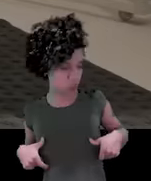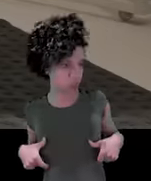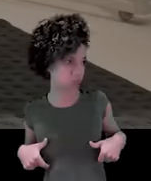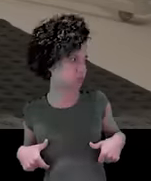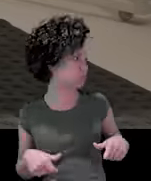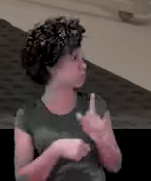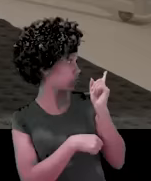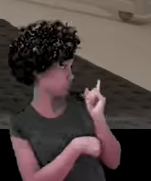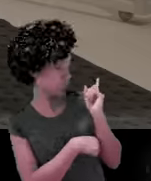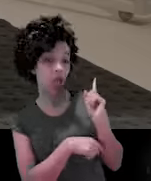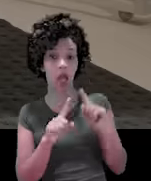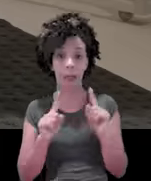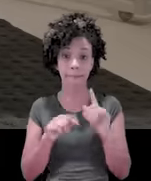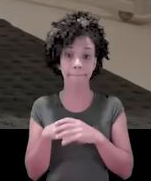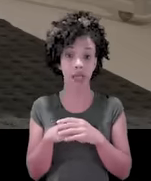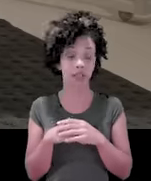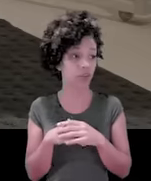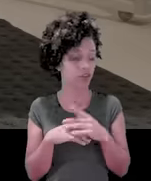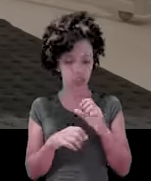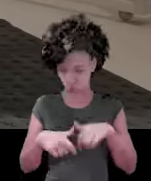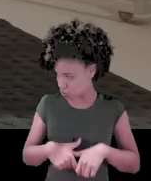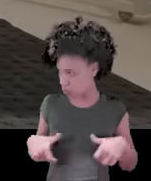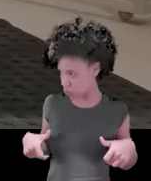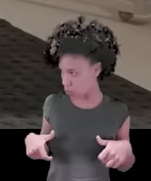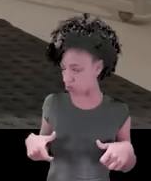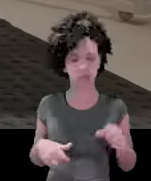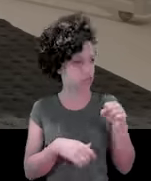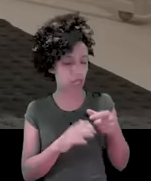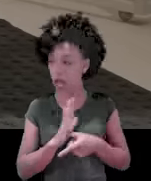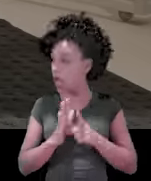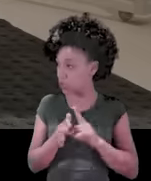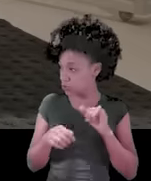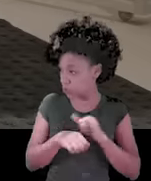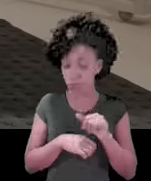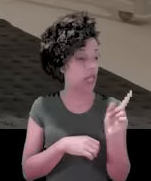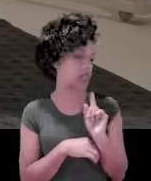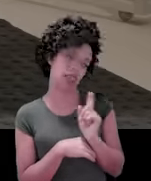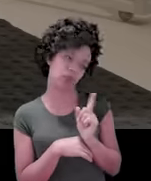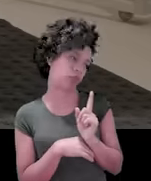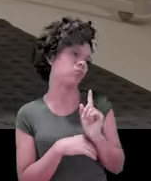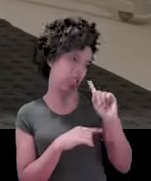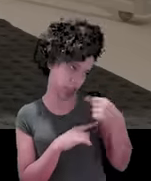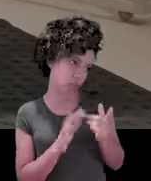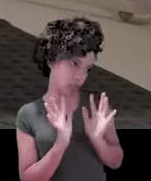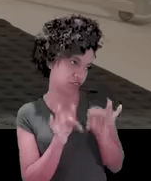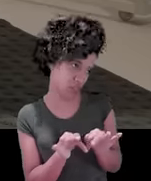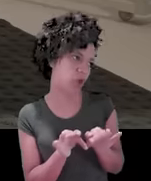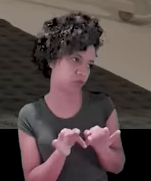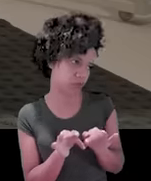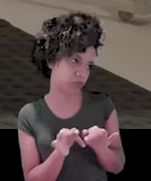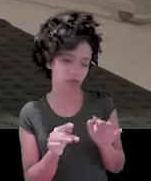normal se soltou ele já tava muito íntima não se soltou ele antes do pouso ou não não não deu para você fez por